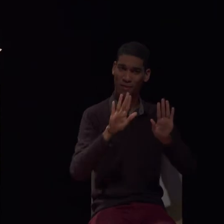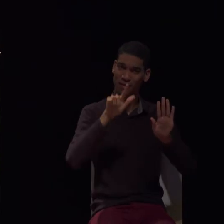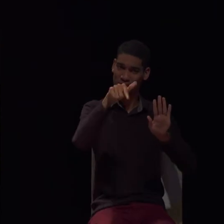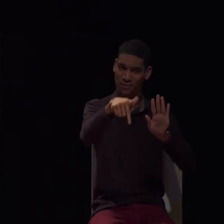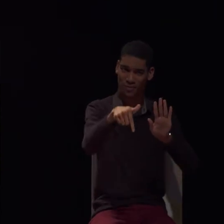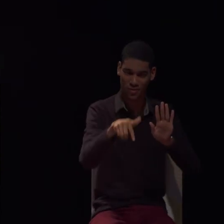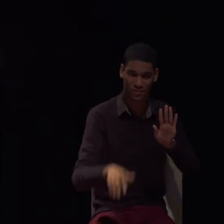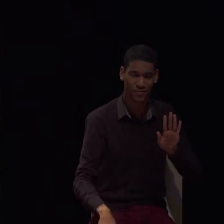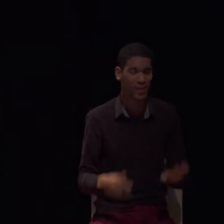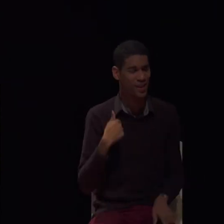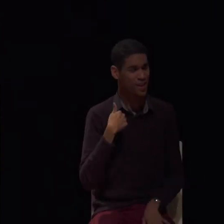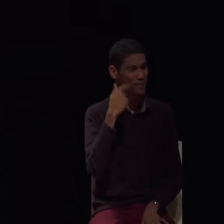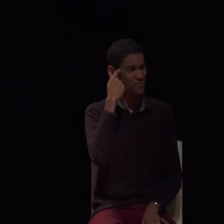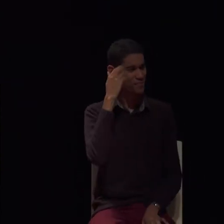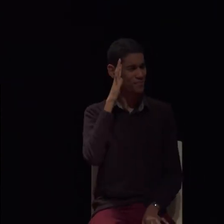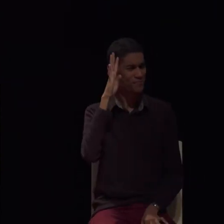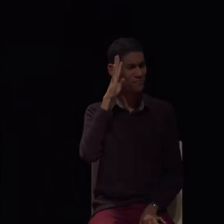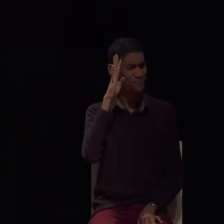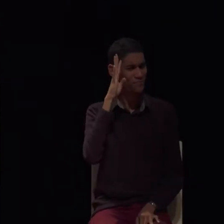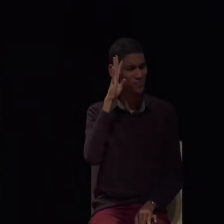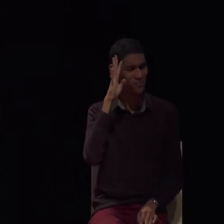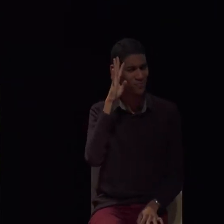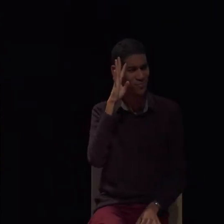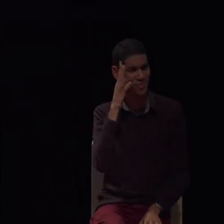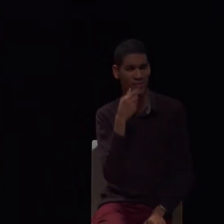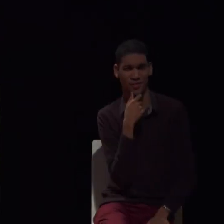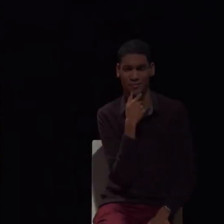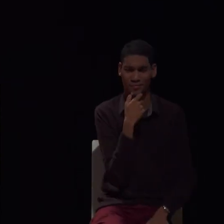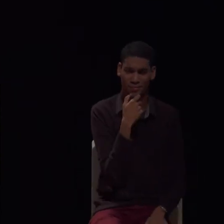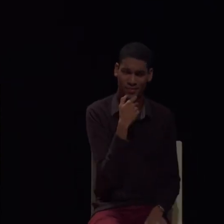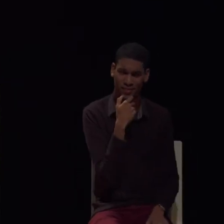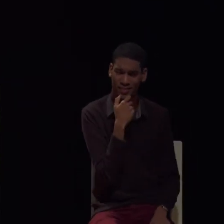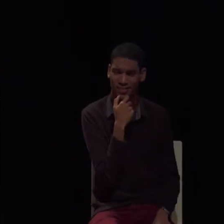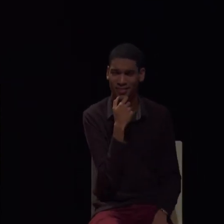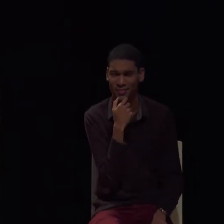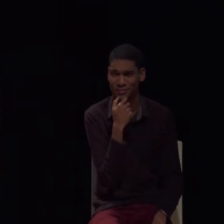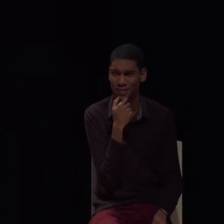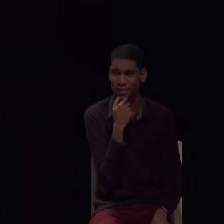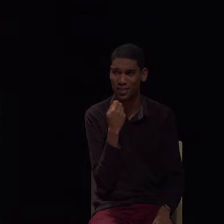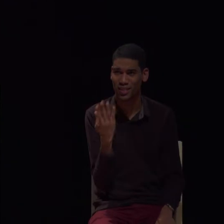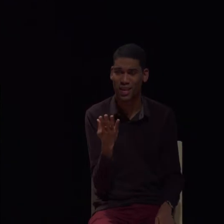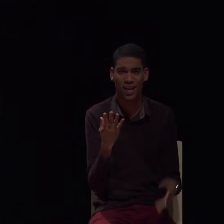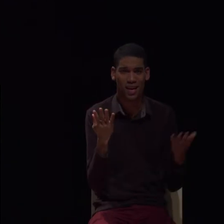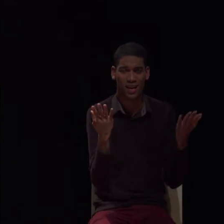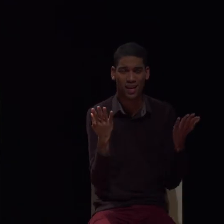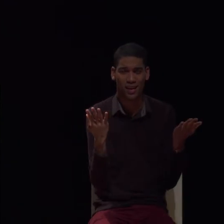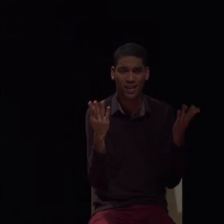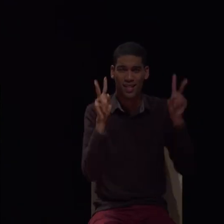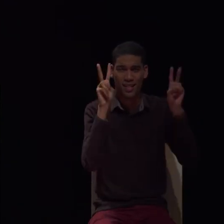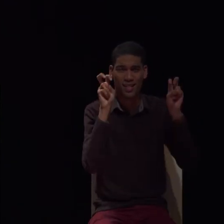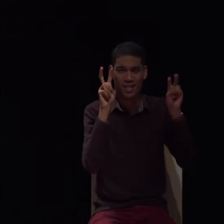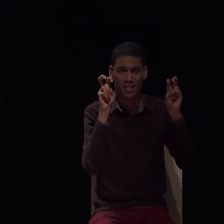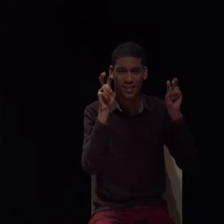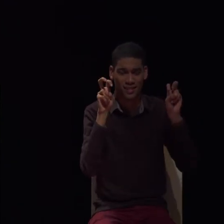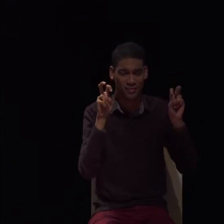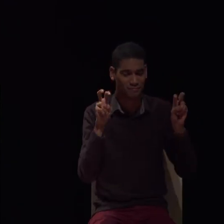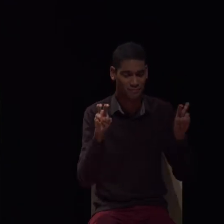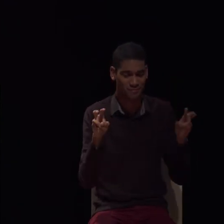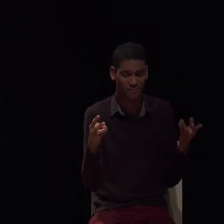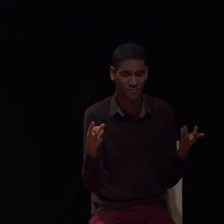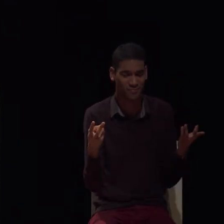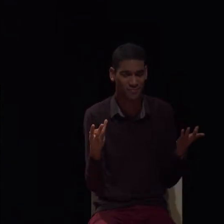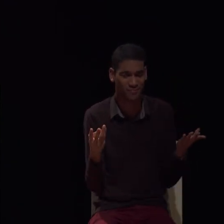né aí eu fiquei pensando aqui como é que esse tema o nome dessa mesa